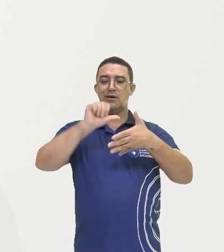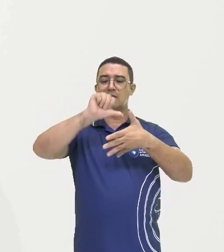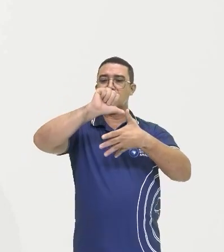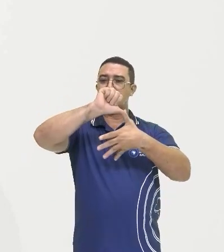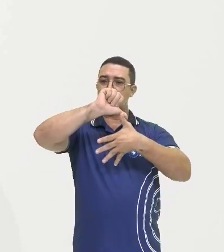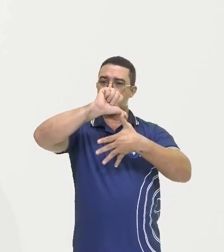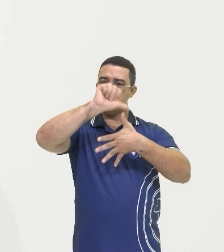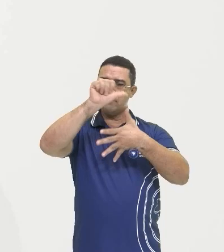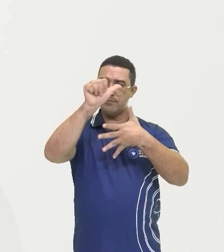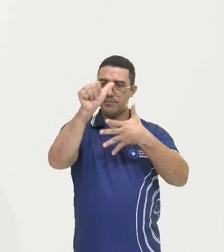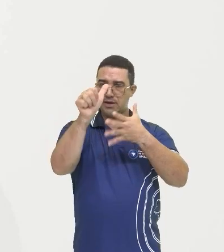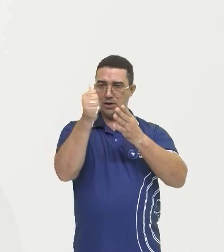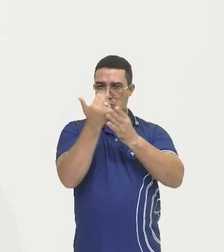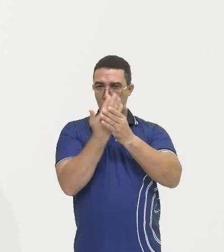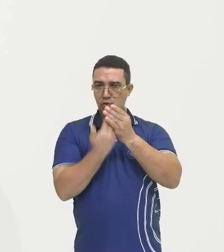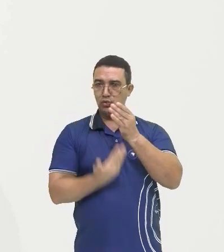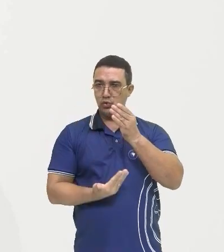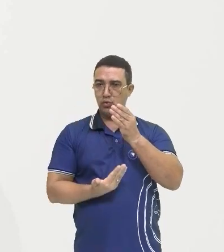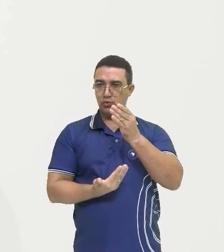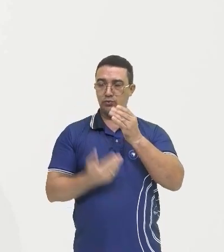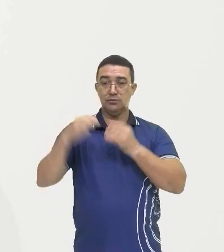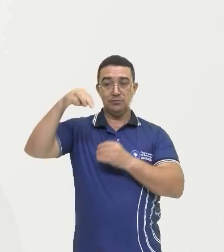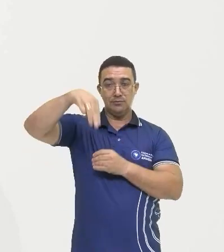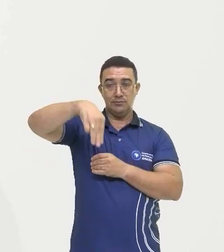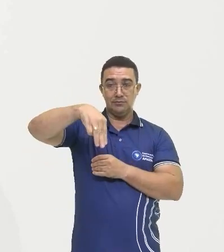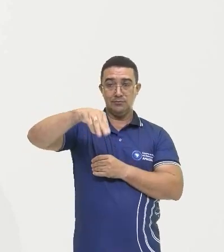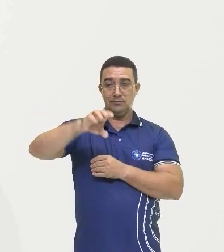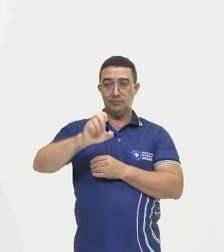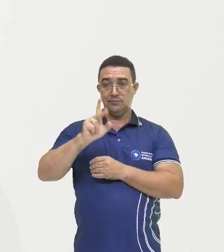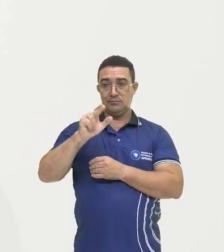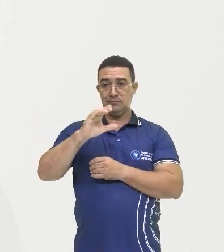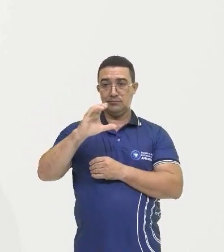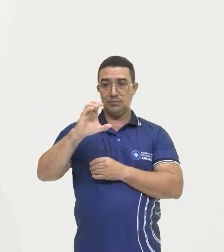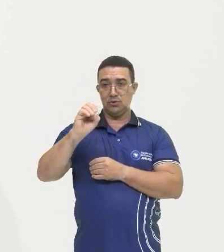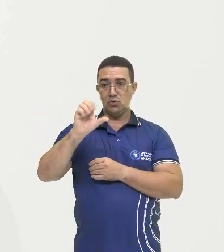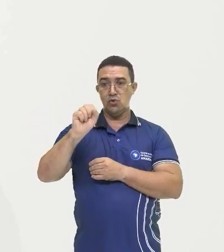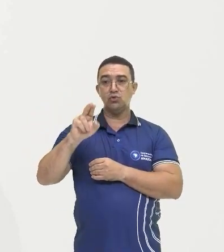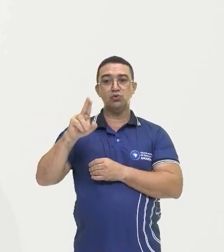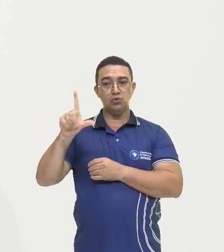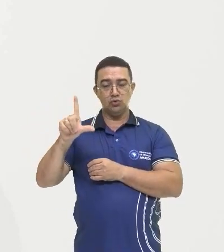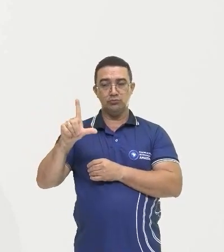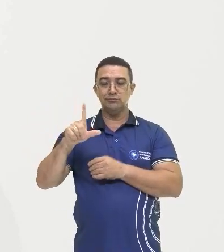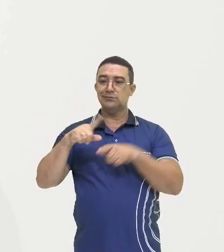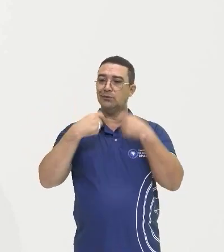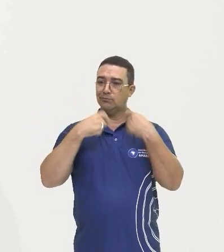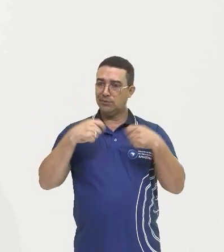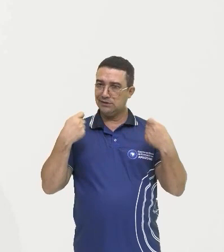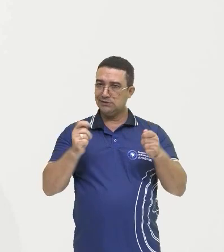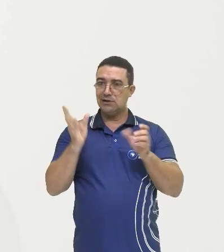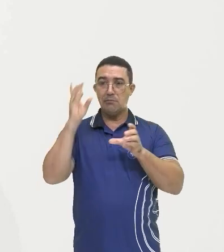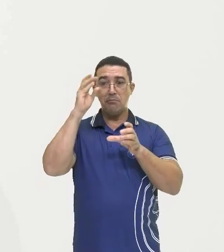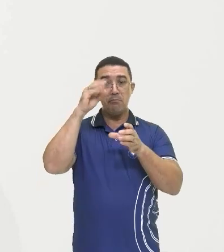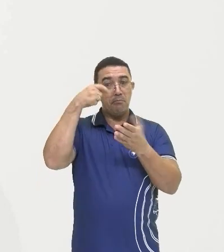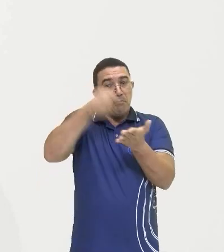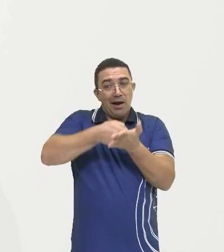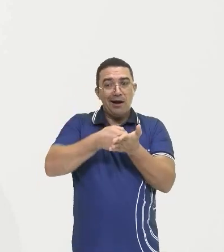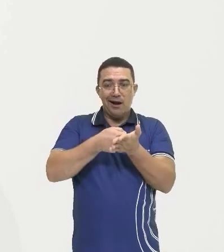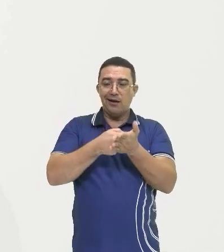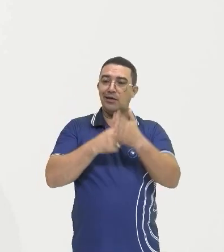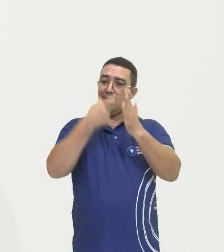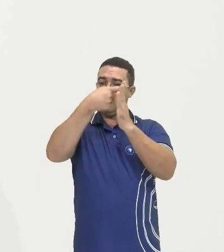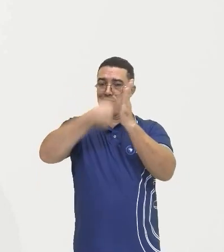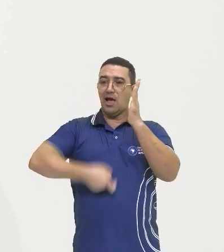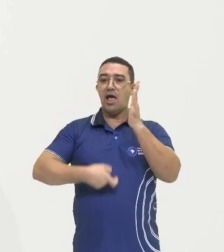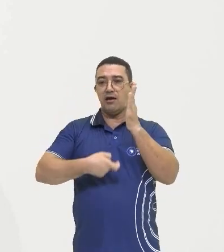do Mercosul, o que acontece? Eles vão precisar, obviamente, pagar uma tarifa externa que é comum a todos